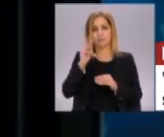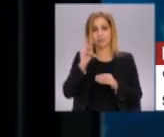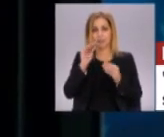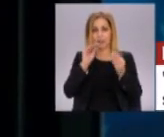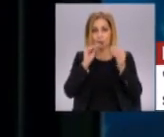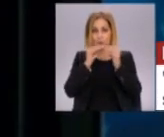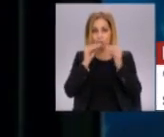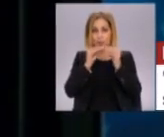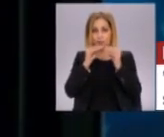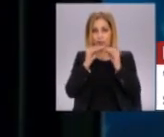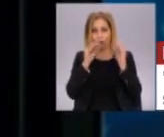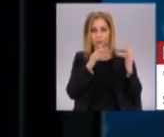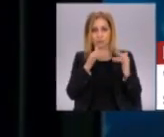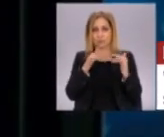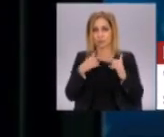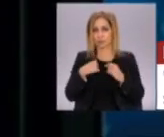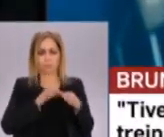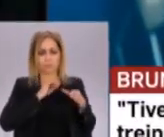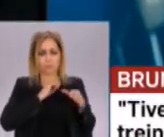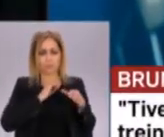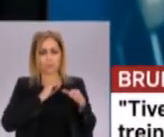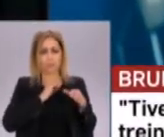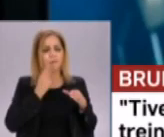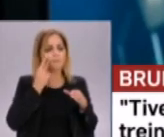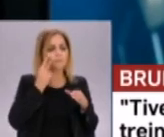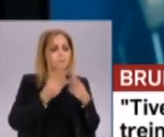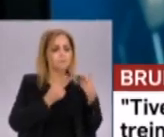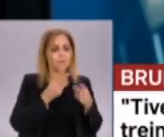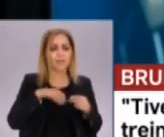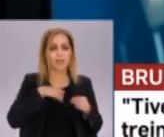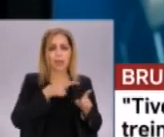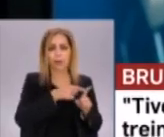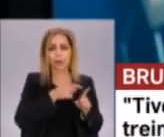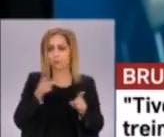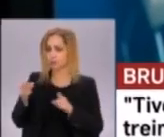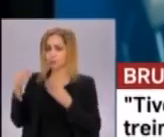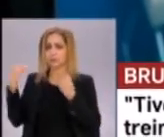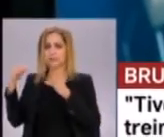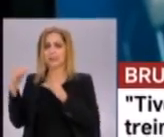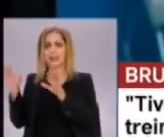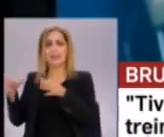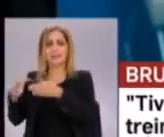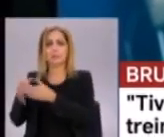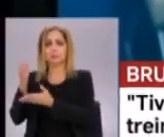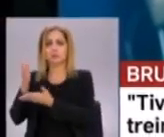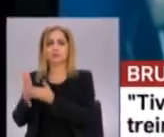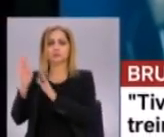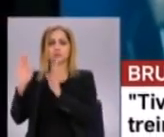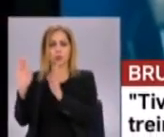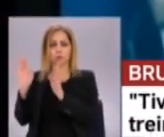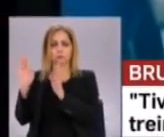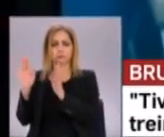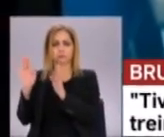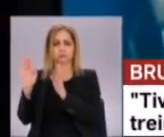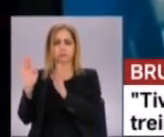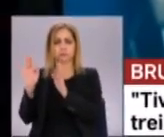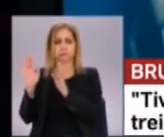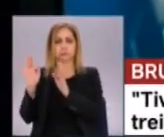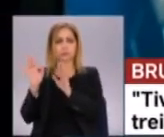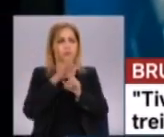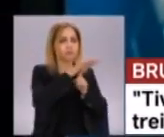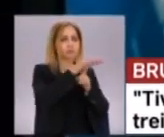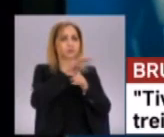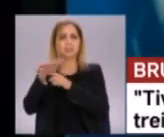então não vale a pena gastar também aí o trabalho era treinar a equipa e trazer resultados porque